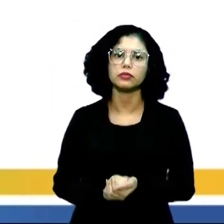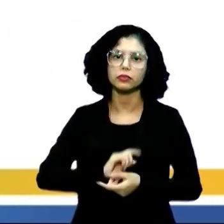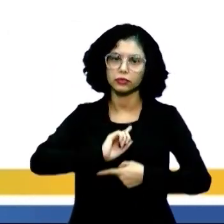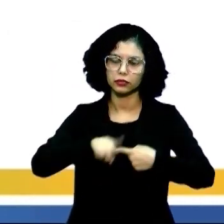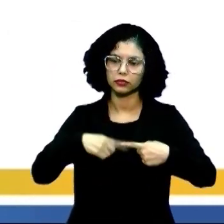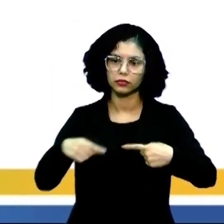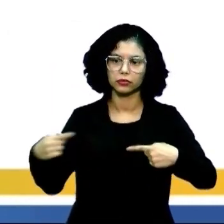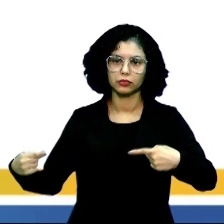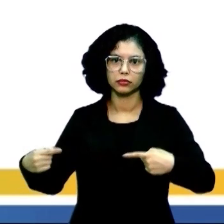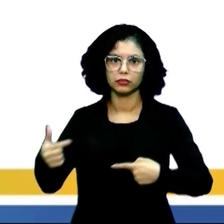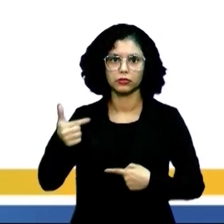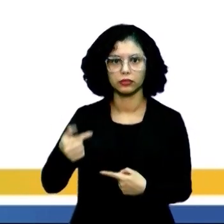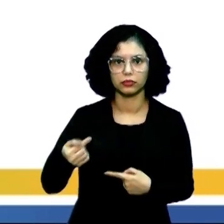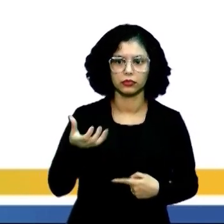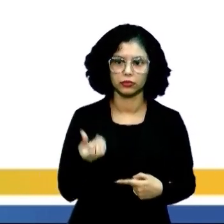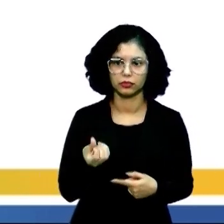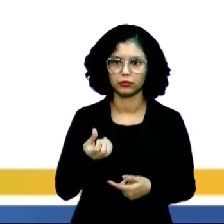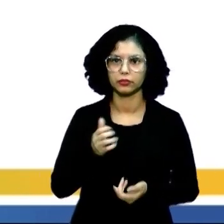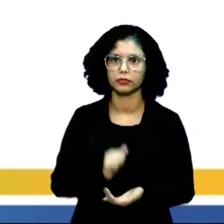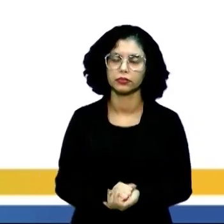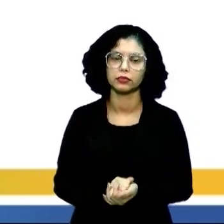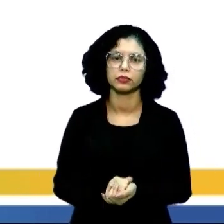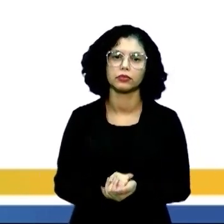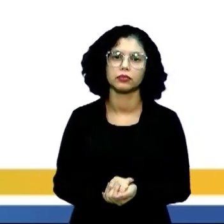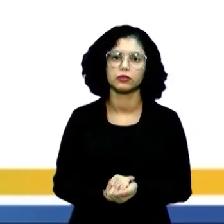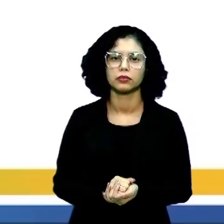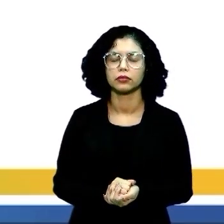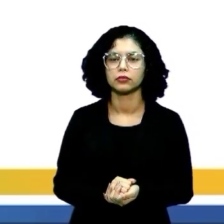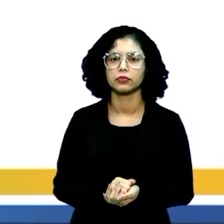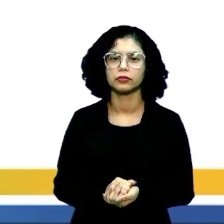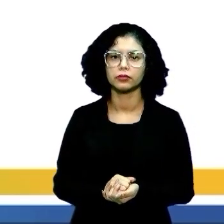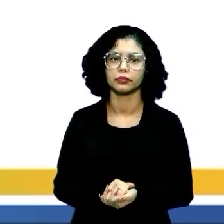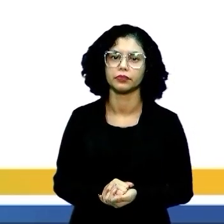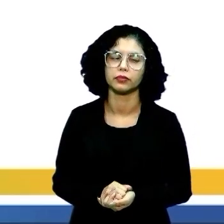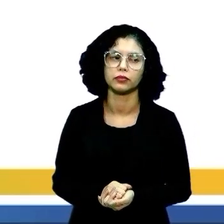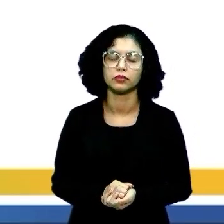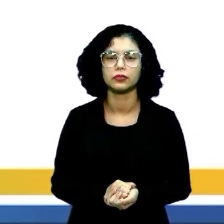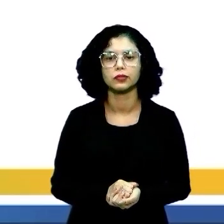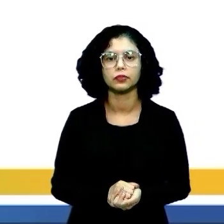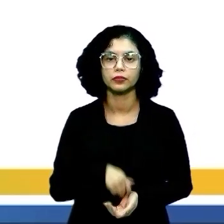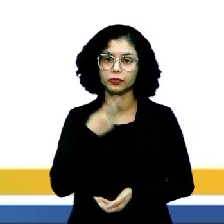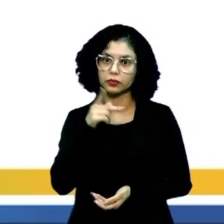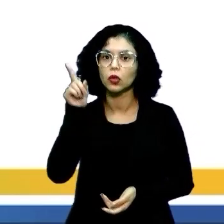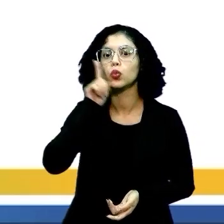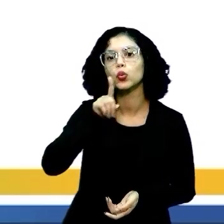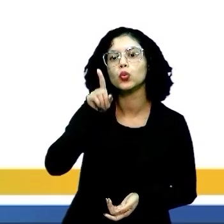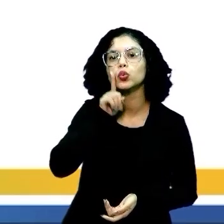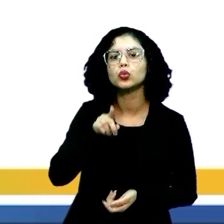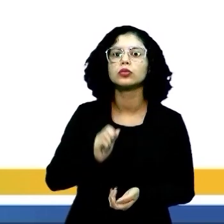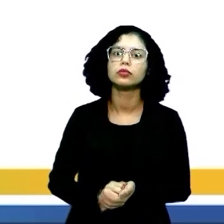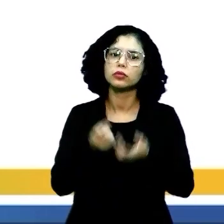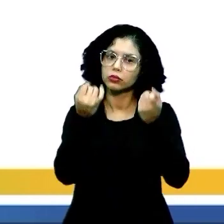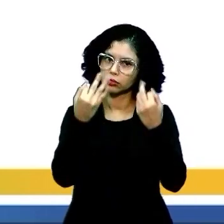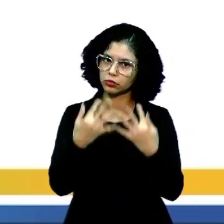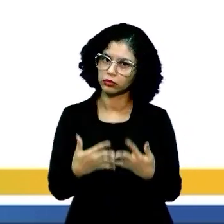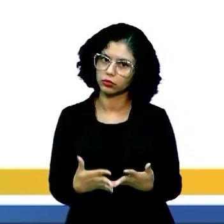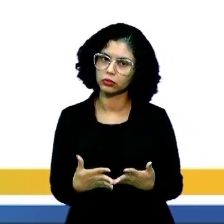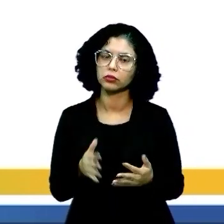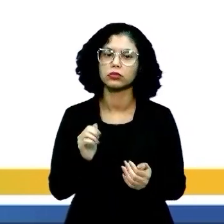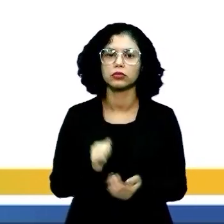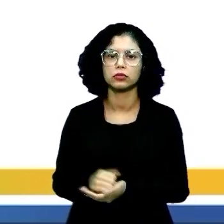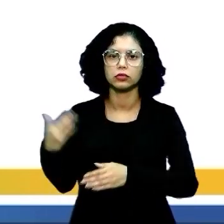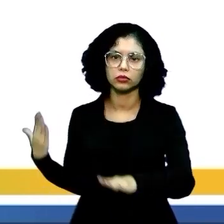página 76. Vamos então à questão 5, que diz assim: os Estados